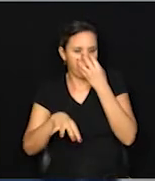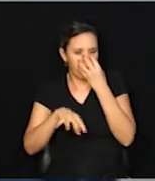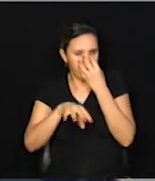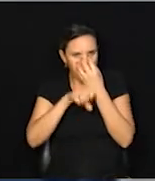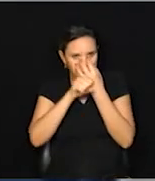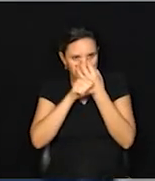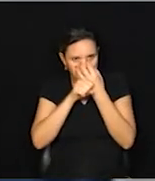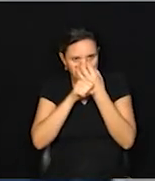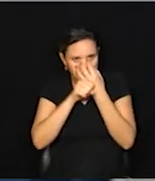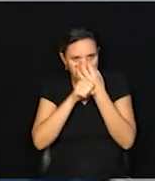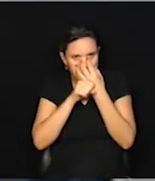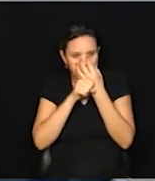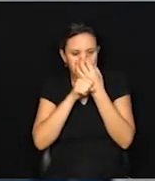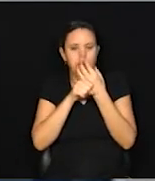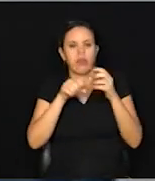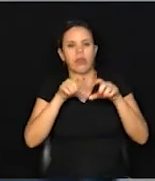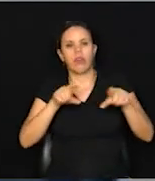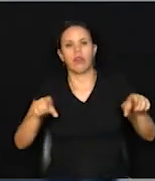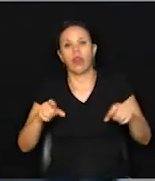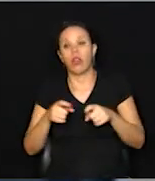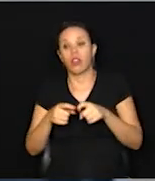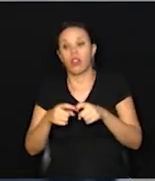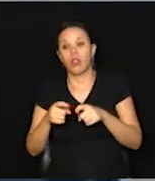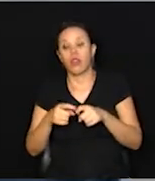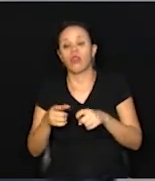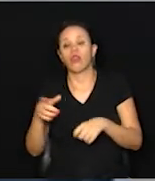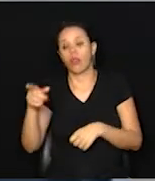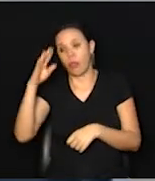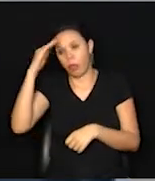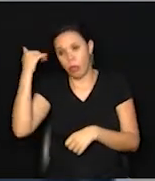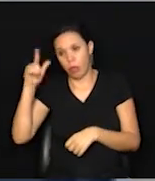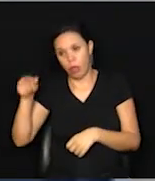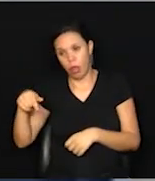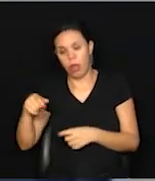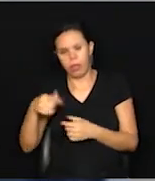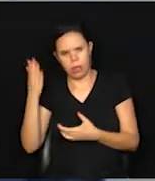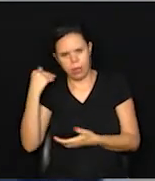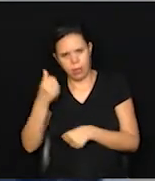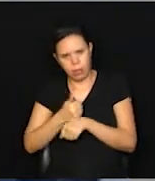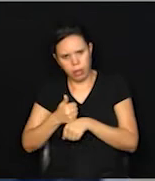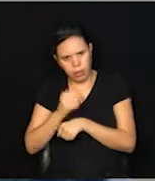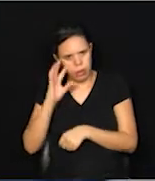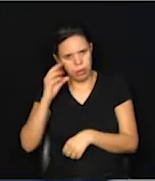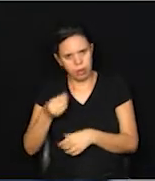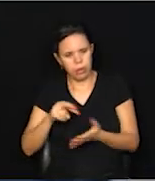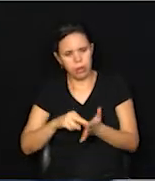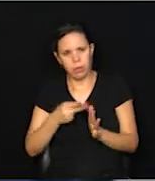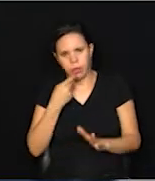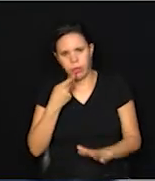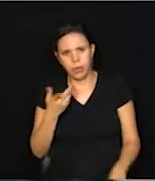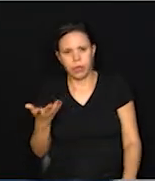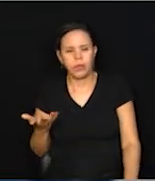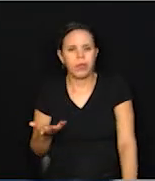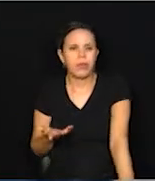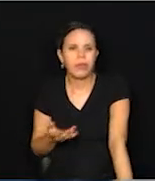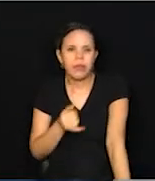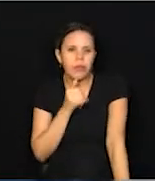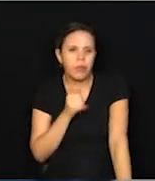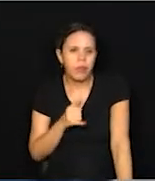médico, talvez o termo não seja correto esse, mas é o termo que se entende sobre o que eu estou falando. A questão